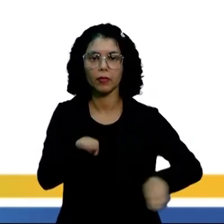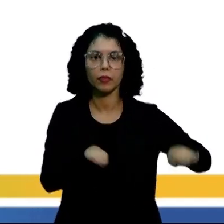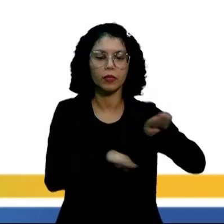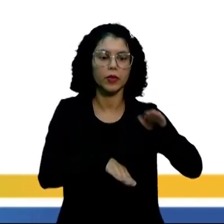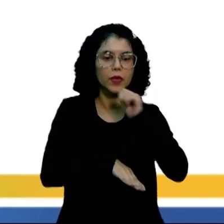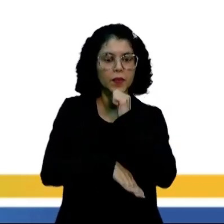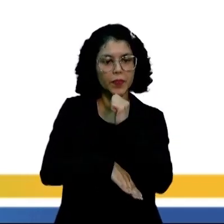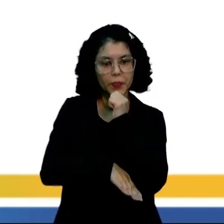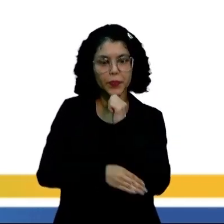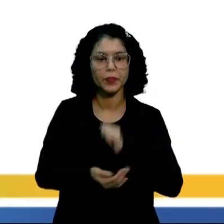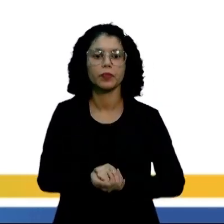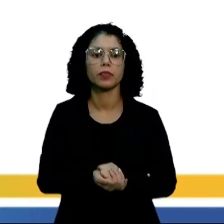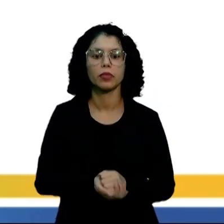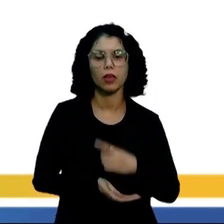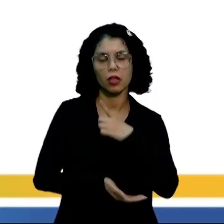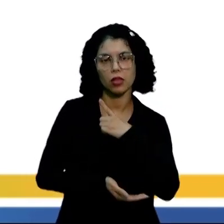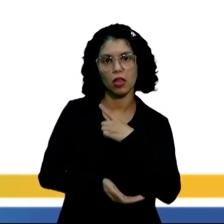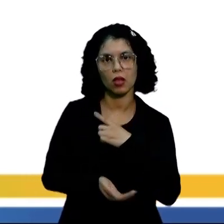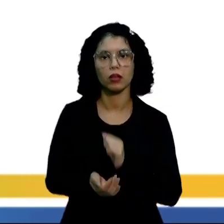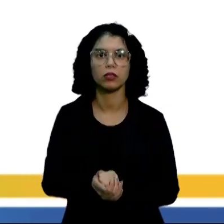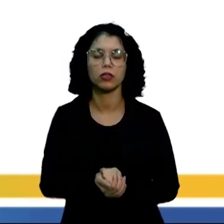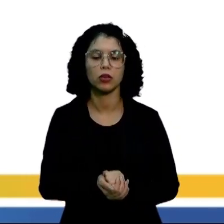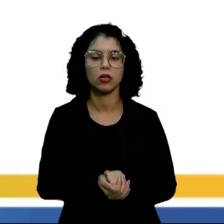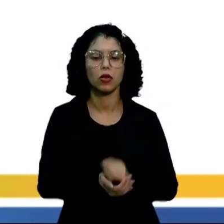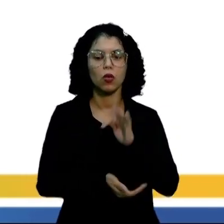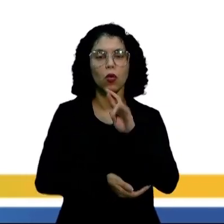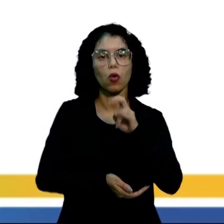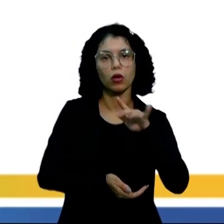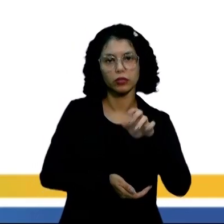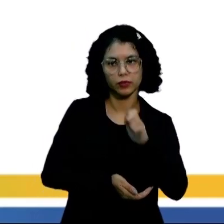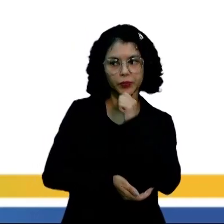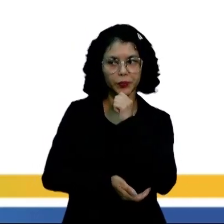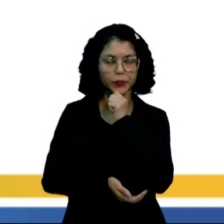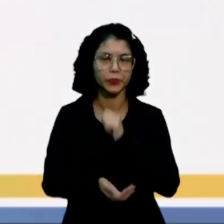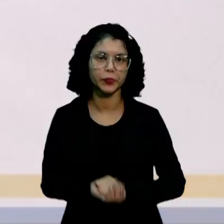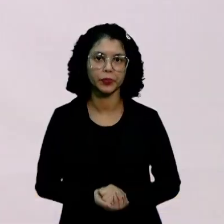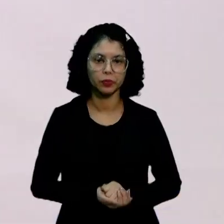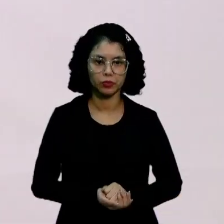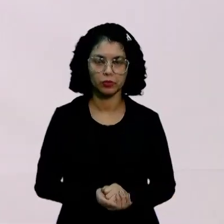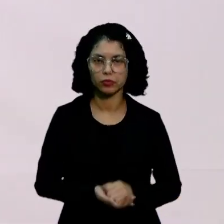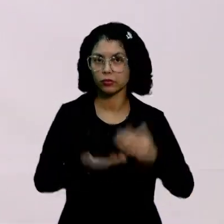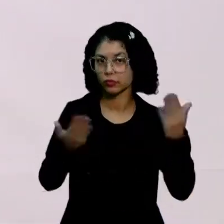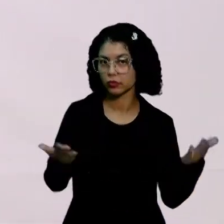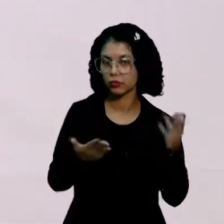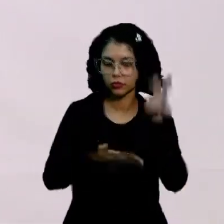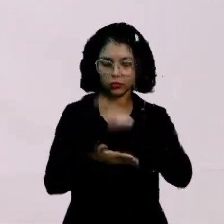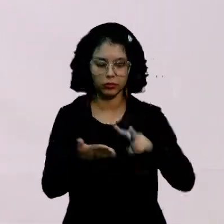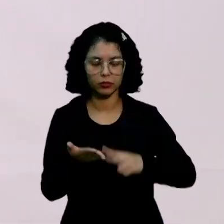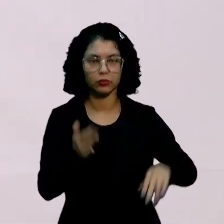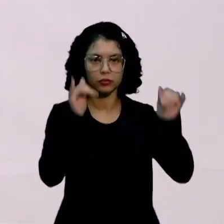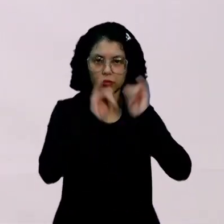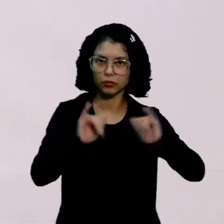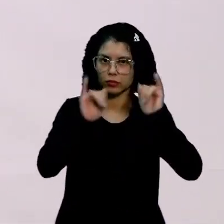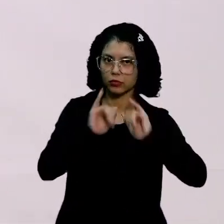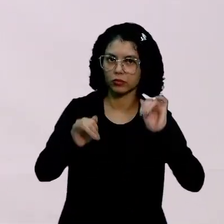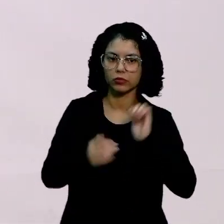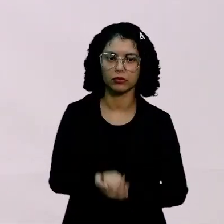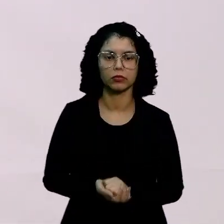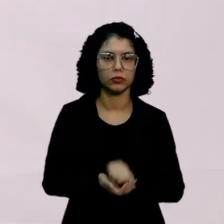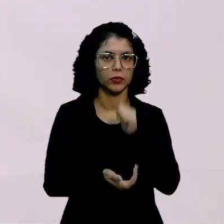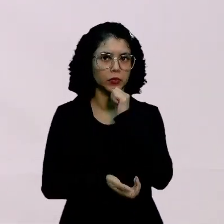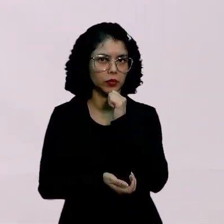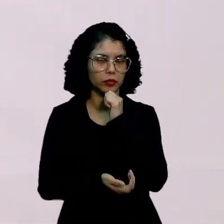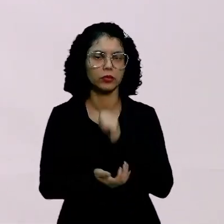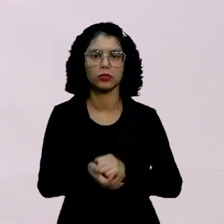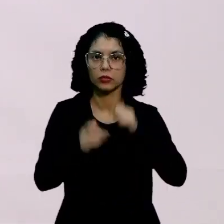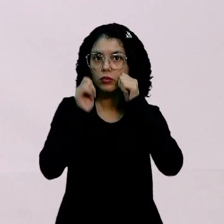levam vantagem para terem suas concorrentes. Então, lendo o enunciado, você vai